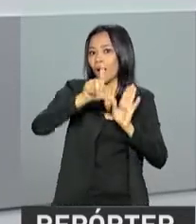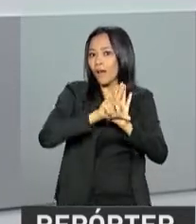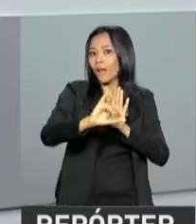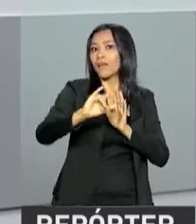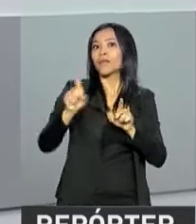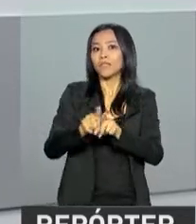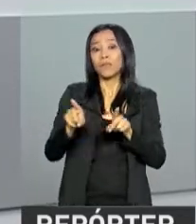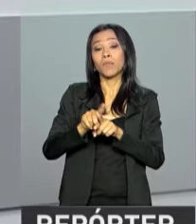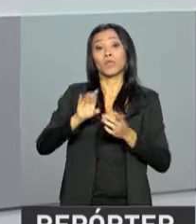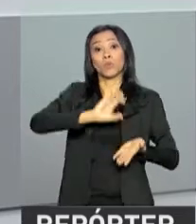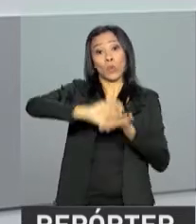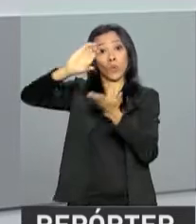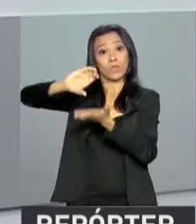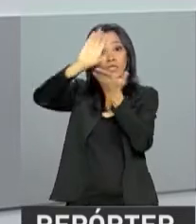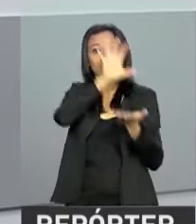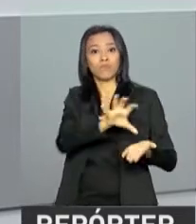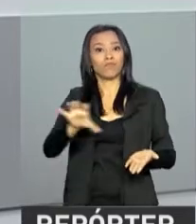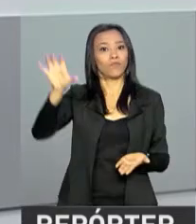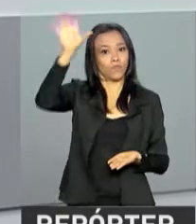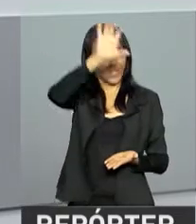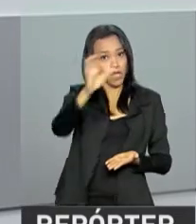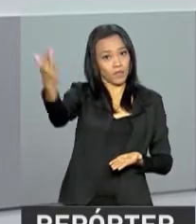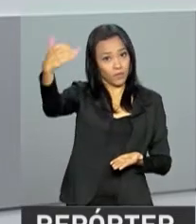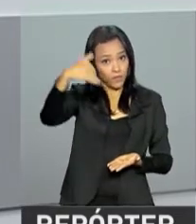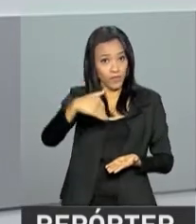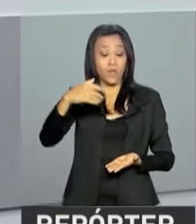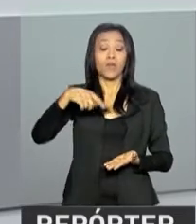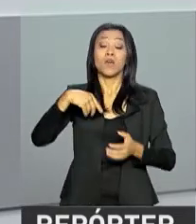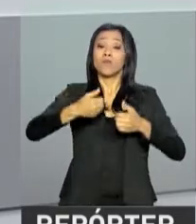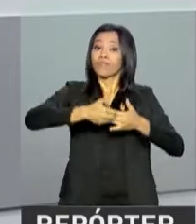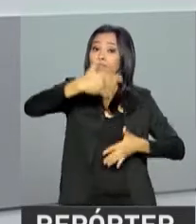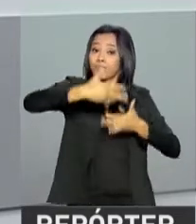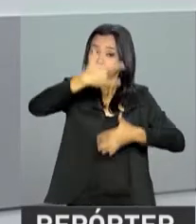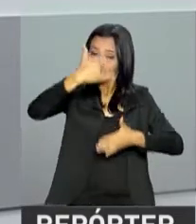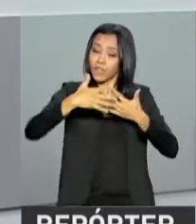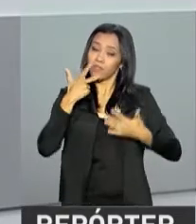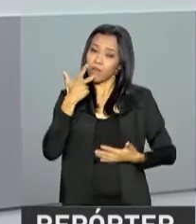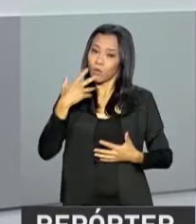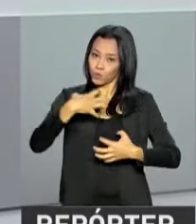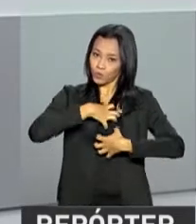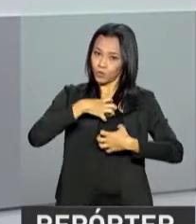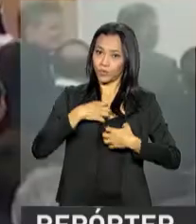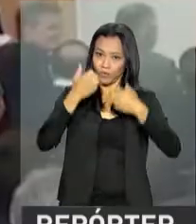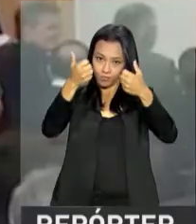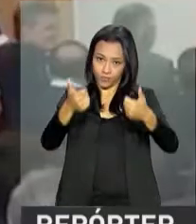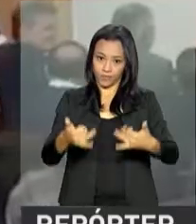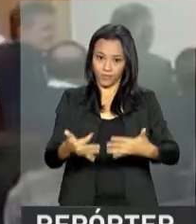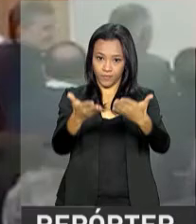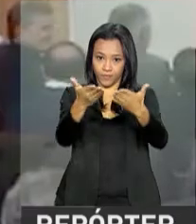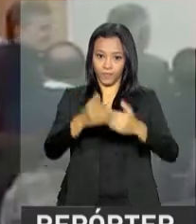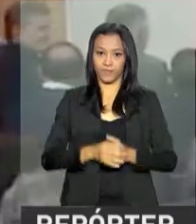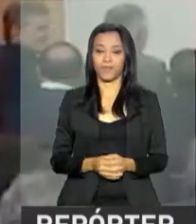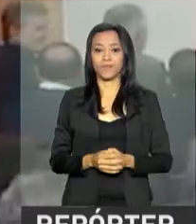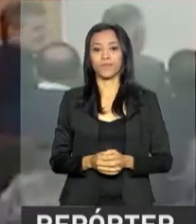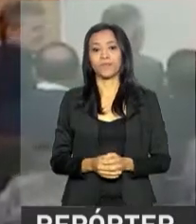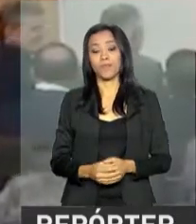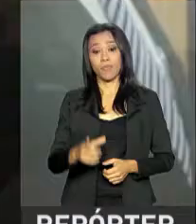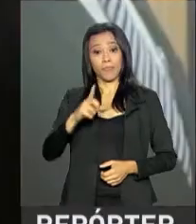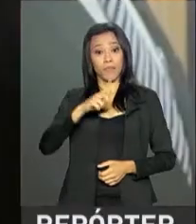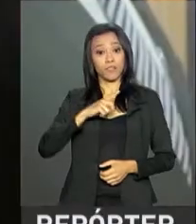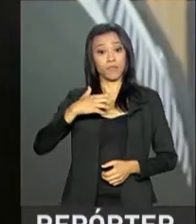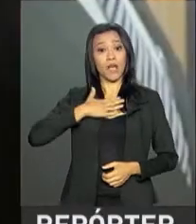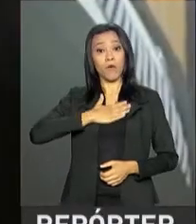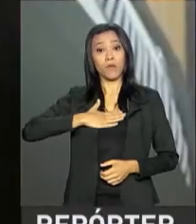os conselhos regionais pelas redes sociais o presidente falou sobre a iniciativa eu tive o prazer de